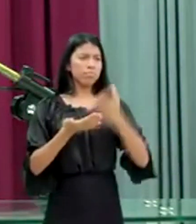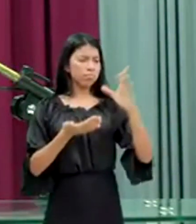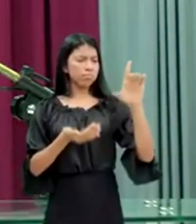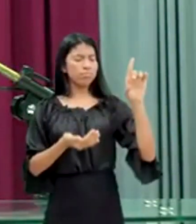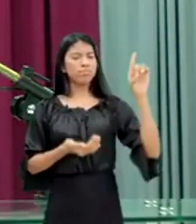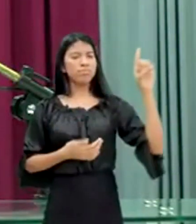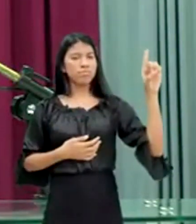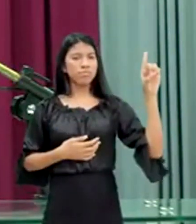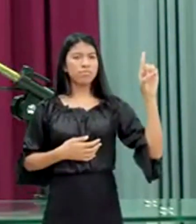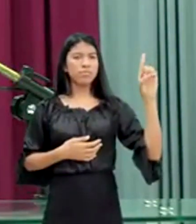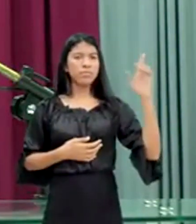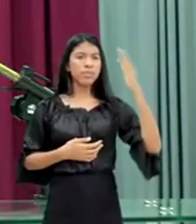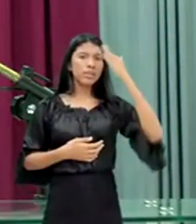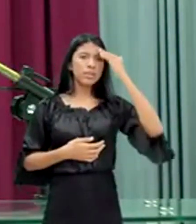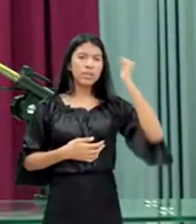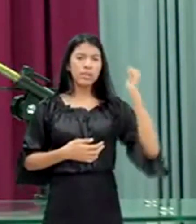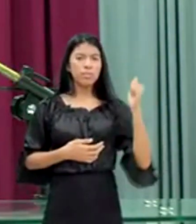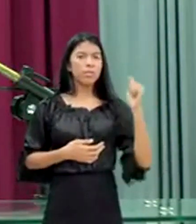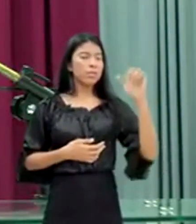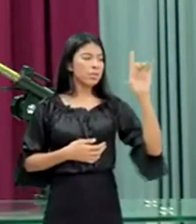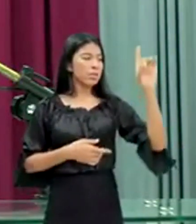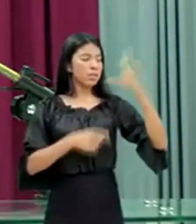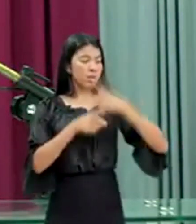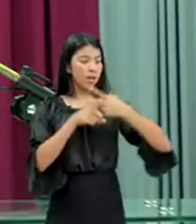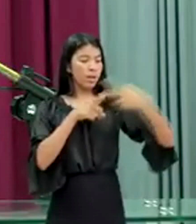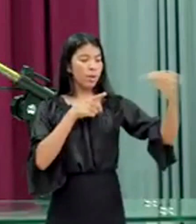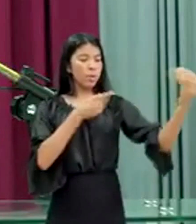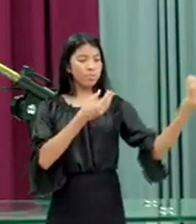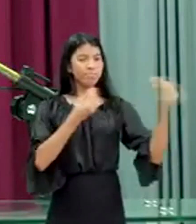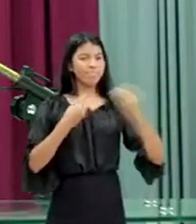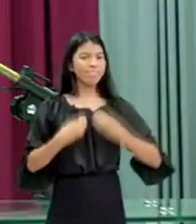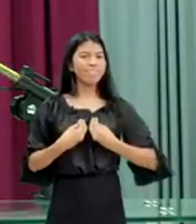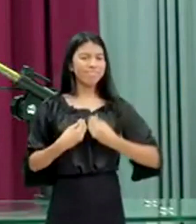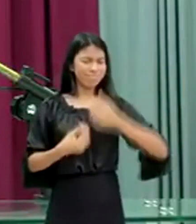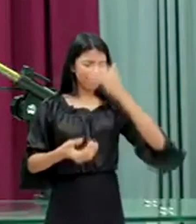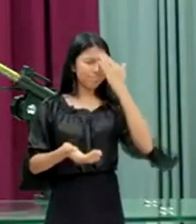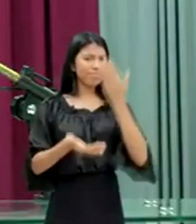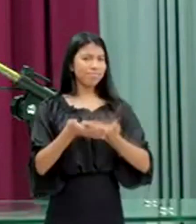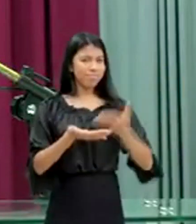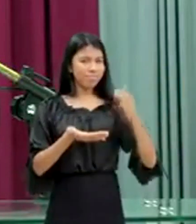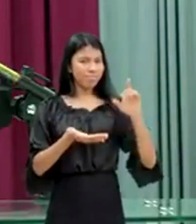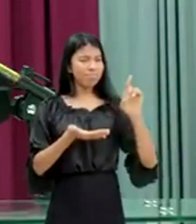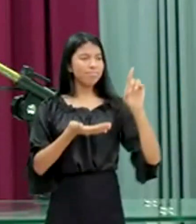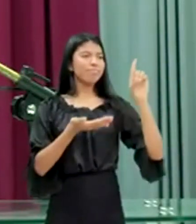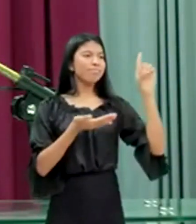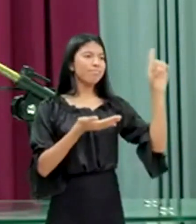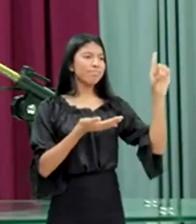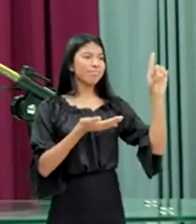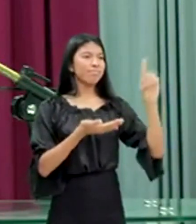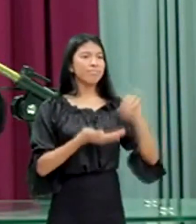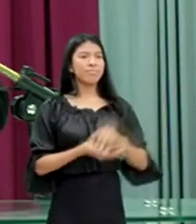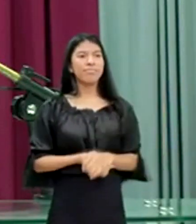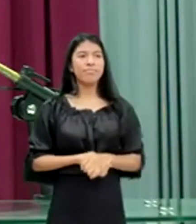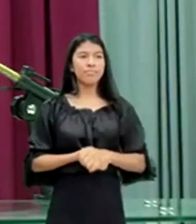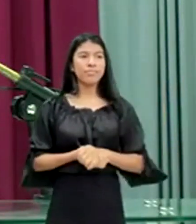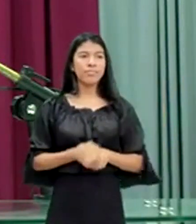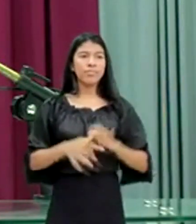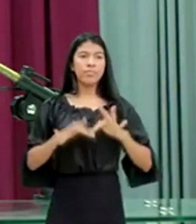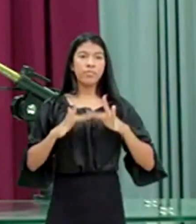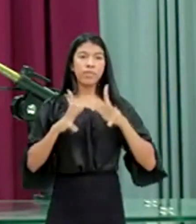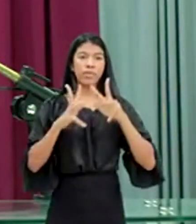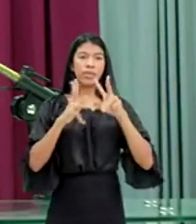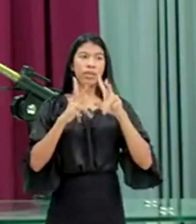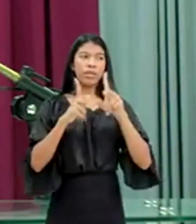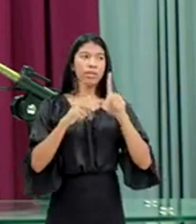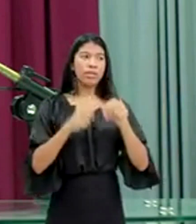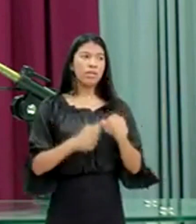sabendo que de Ti vem a minha vitória. Eu vou continuar crendo em Ti, não obstante tudo que estou vendo ao